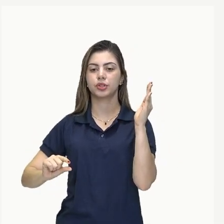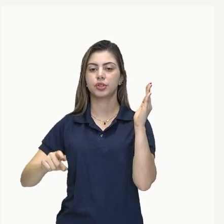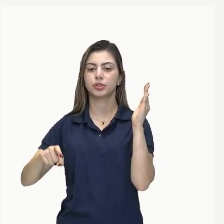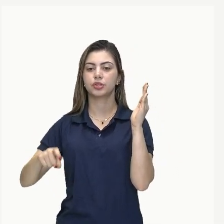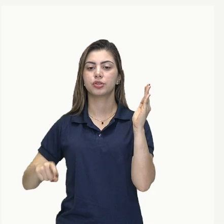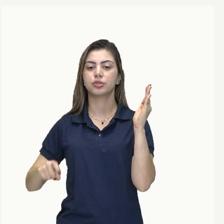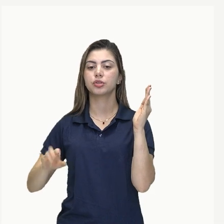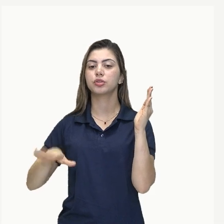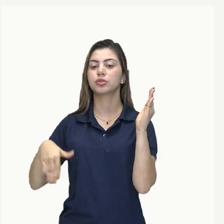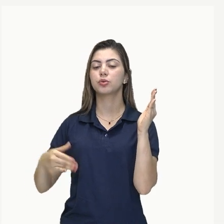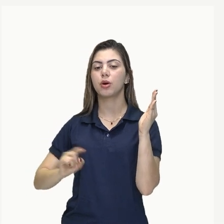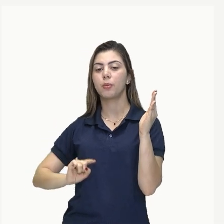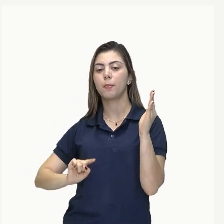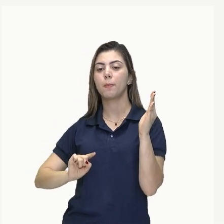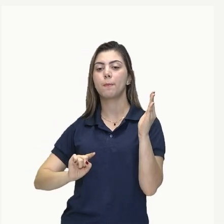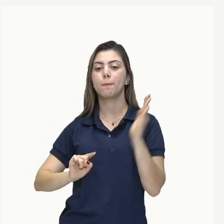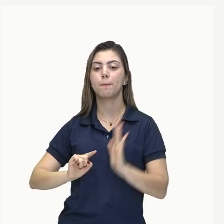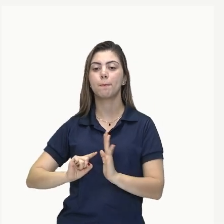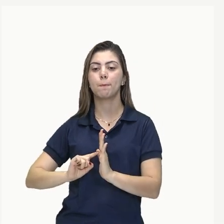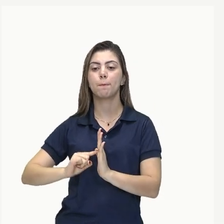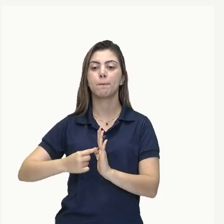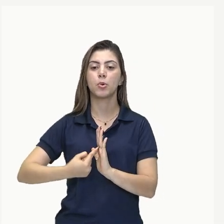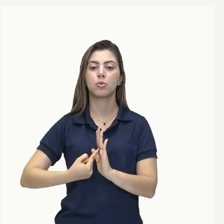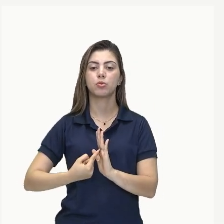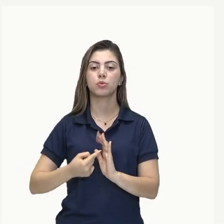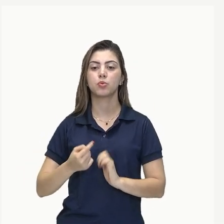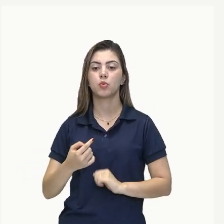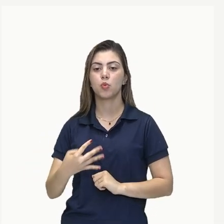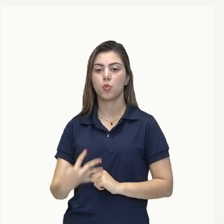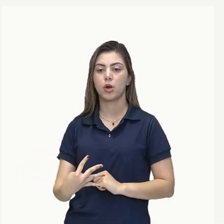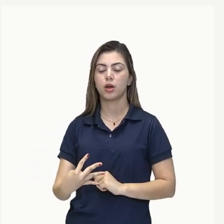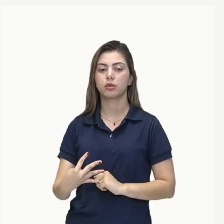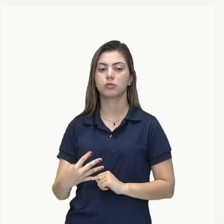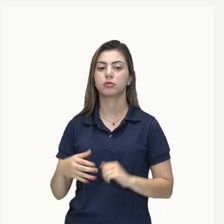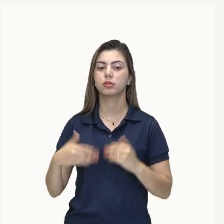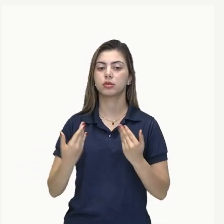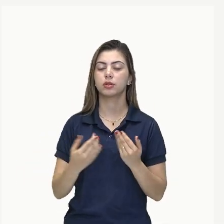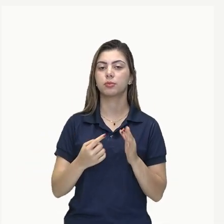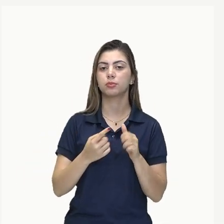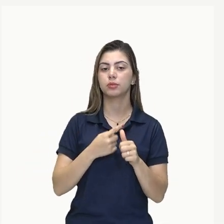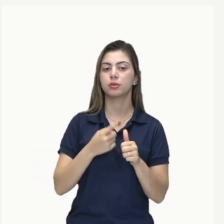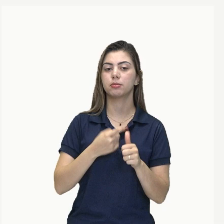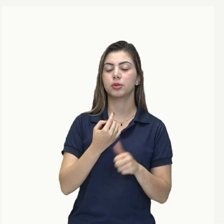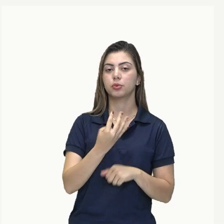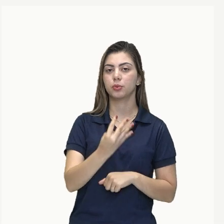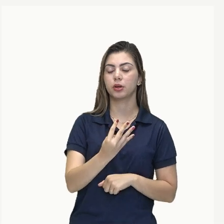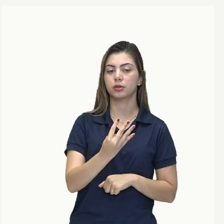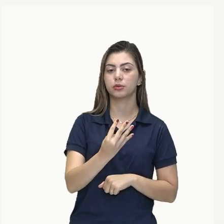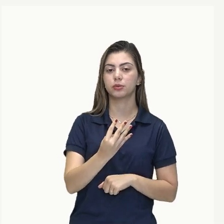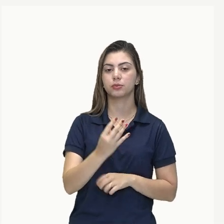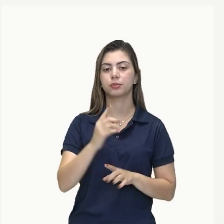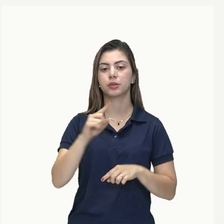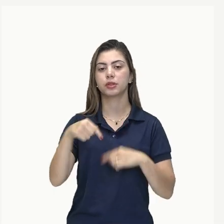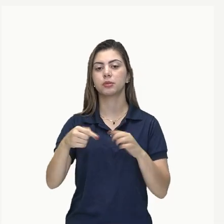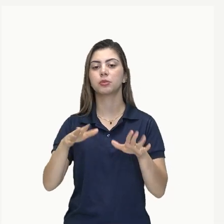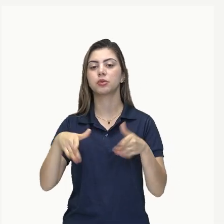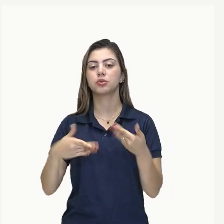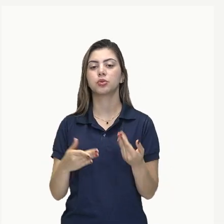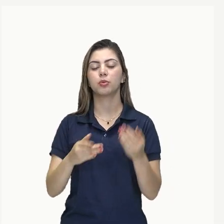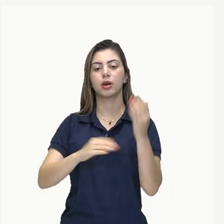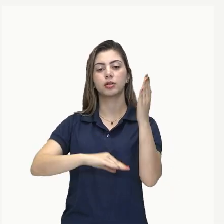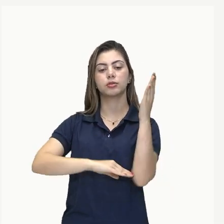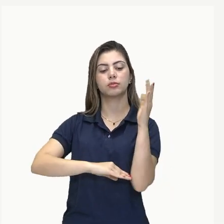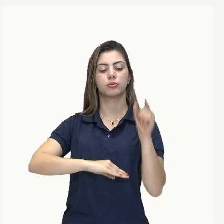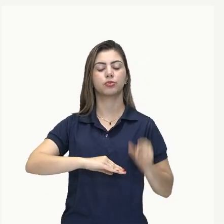na posição 4. Então o primeiro valor que eu vou escrever aqui é o 4. Depois eu verifico qual a posição dele no